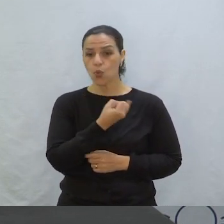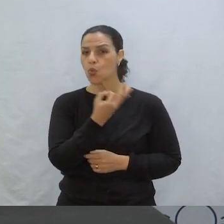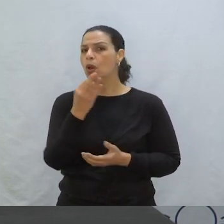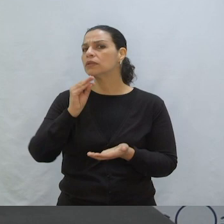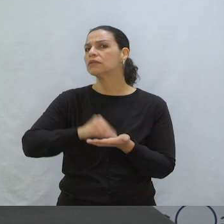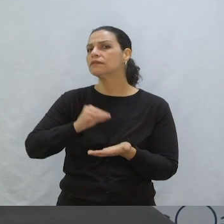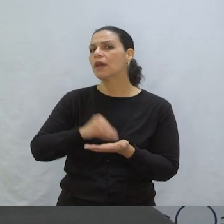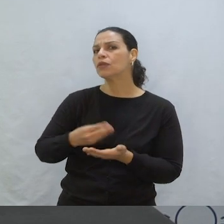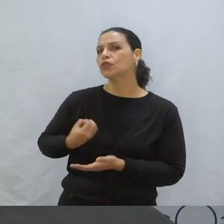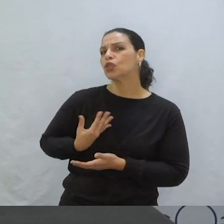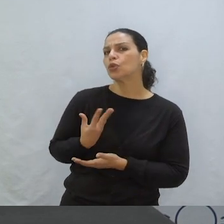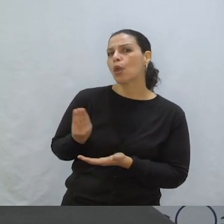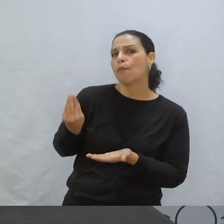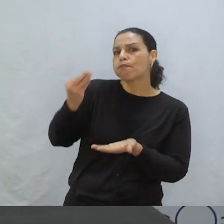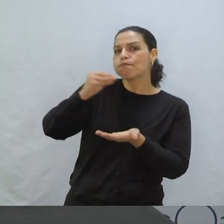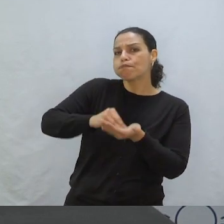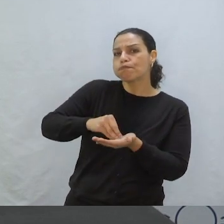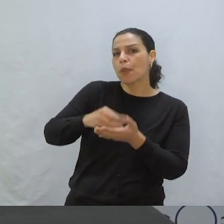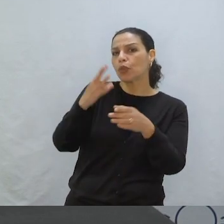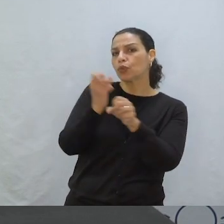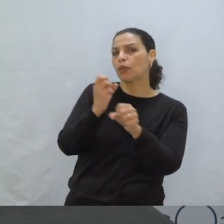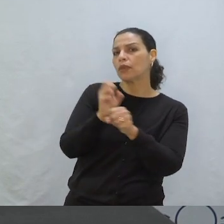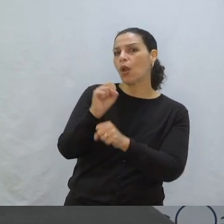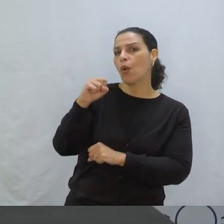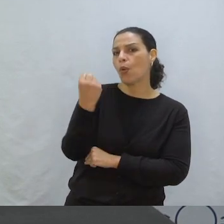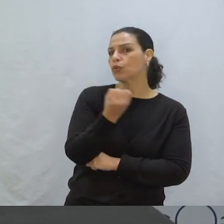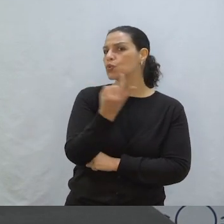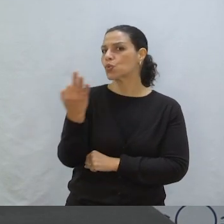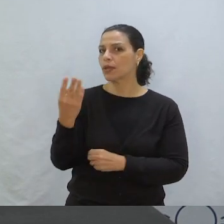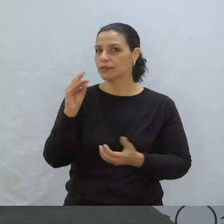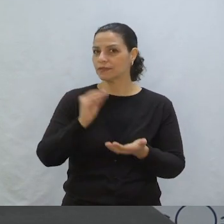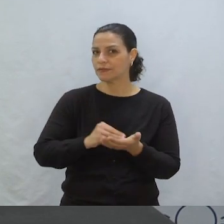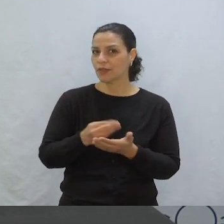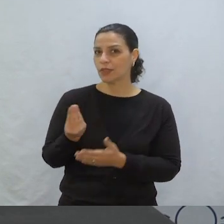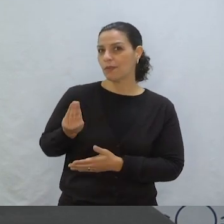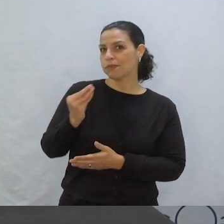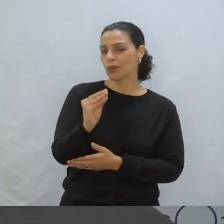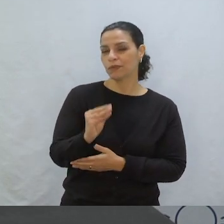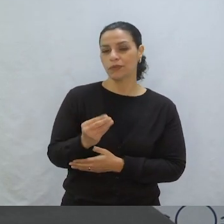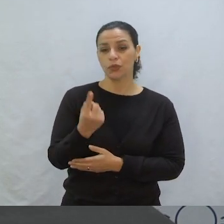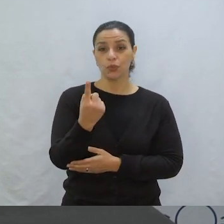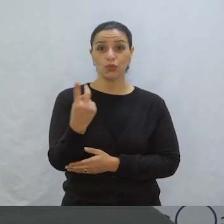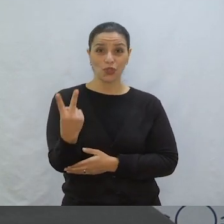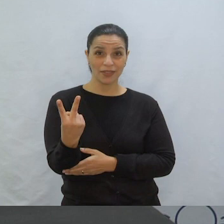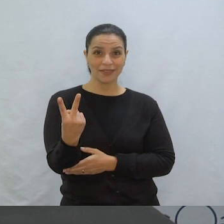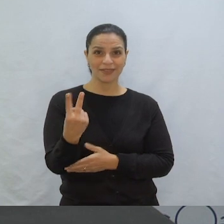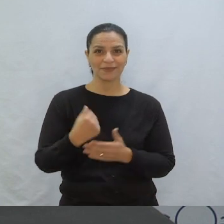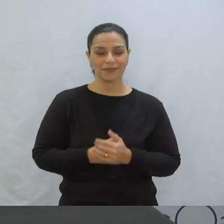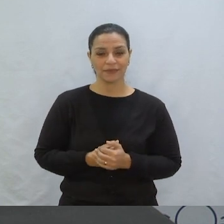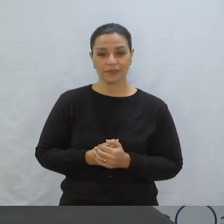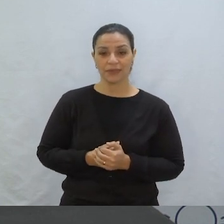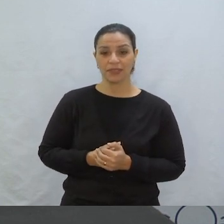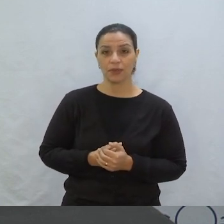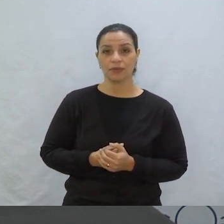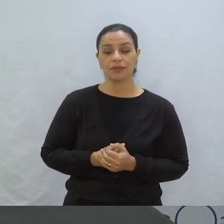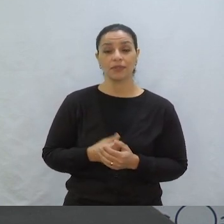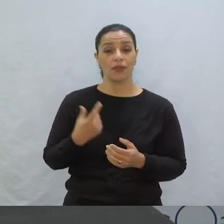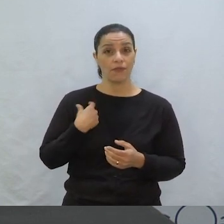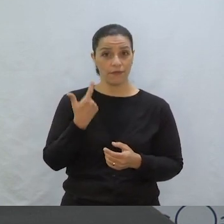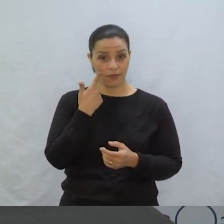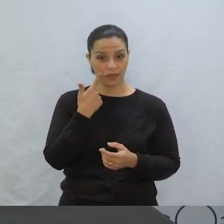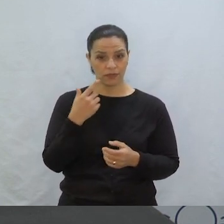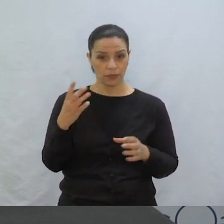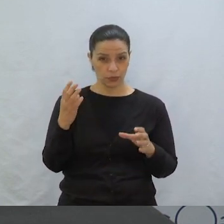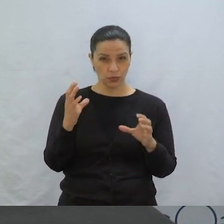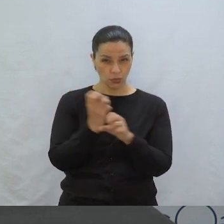Então, quantas tampinhas a gente precisou colocar para completar a quantidade de 8? 1, 2. 2